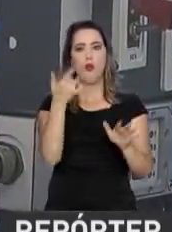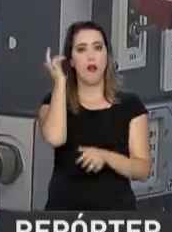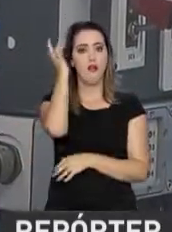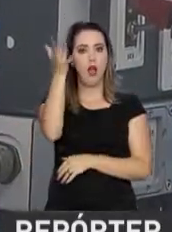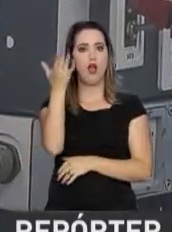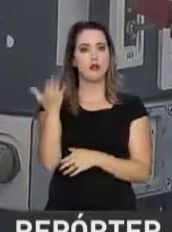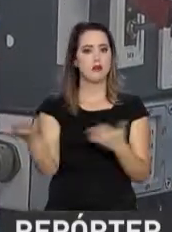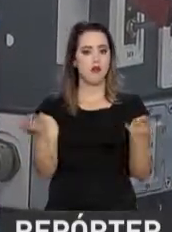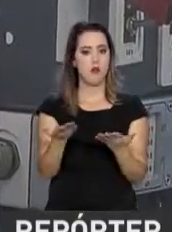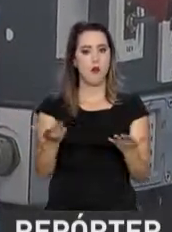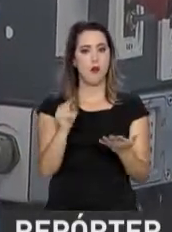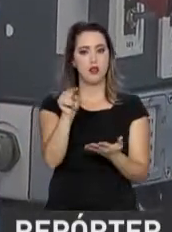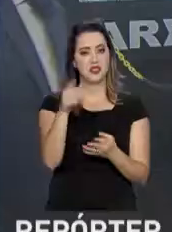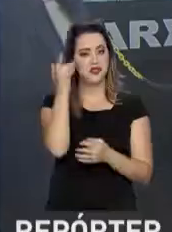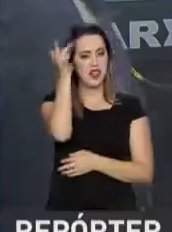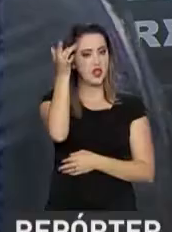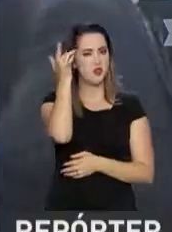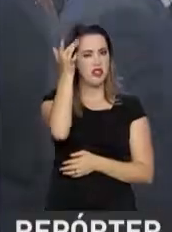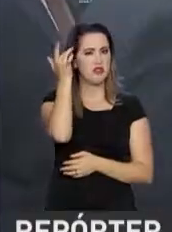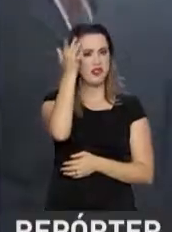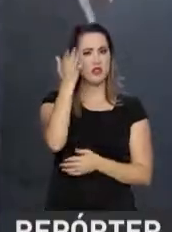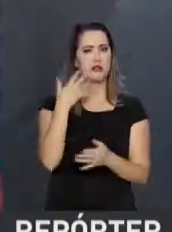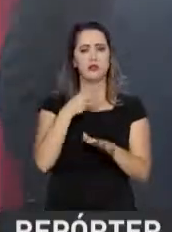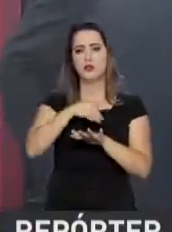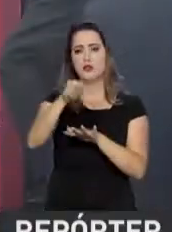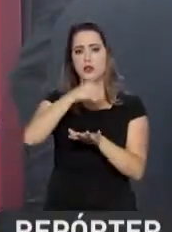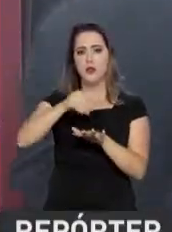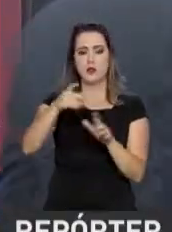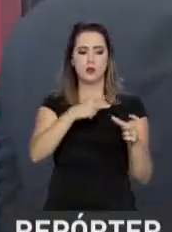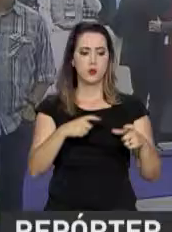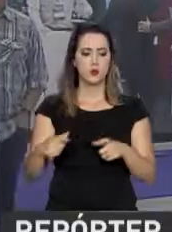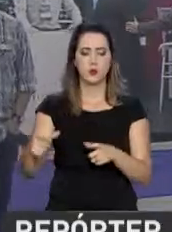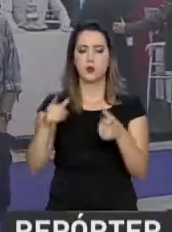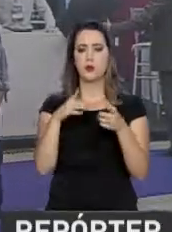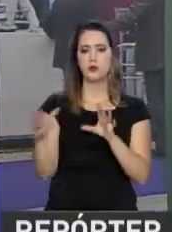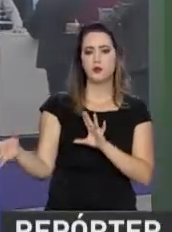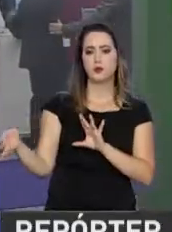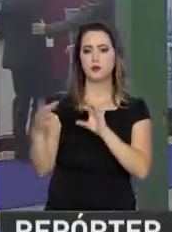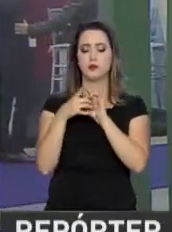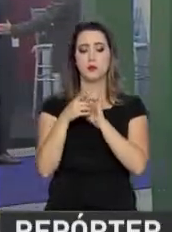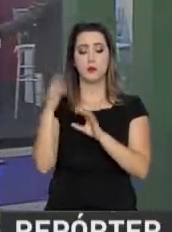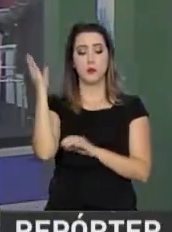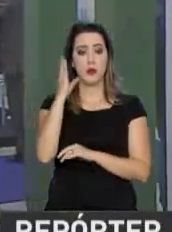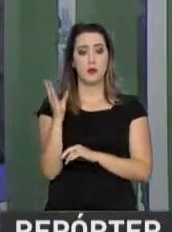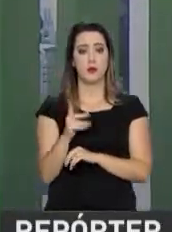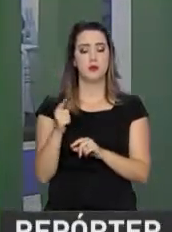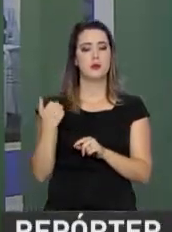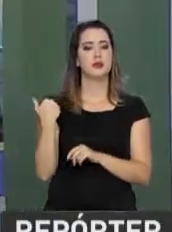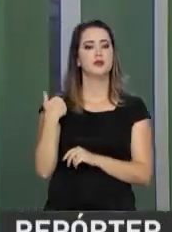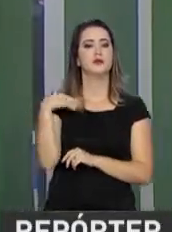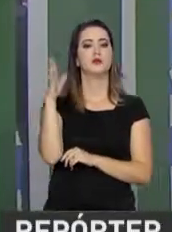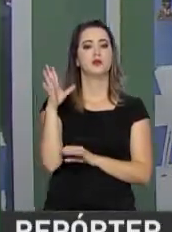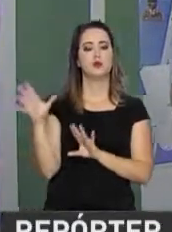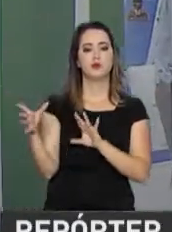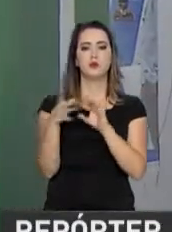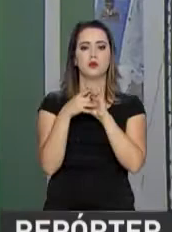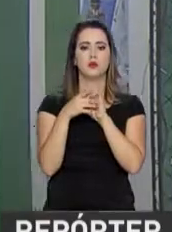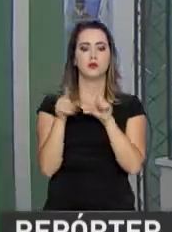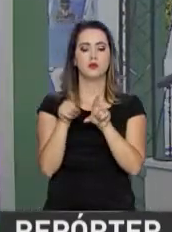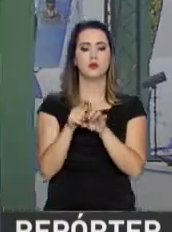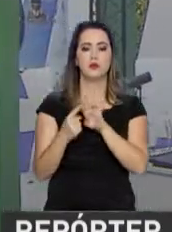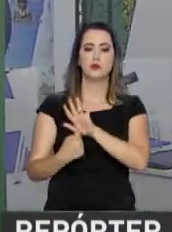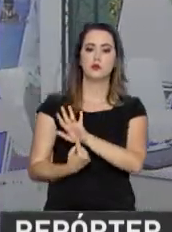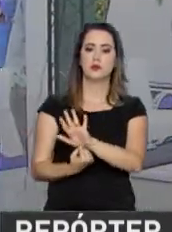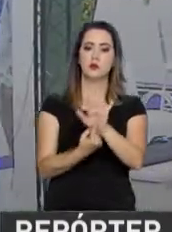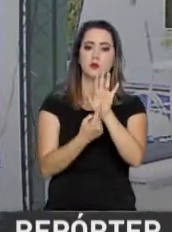fácil ter acesso às informações lugares e conexões e o brasileiro está cada vez mais conectado é o que